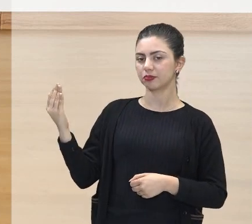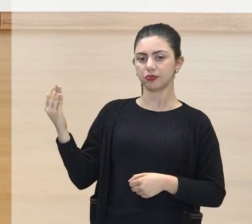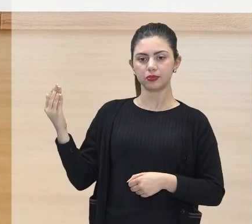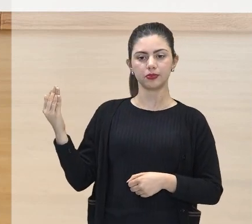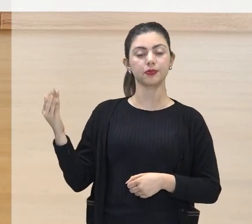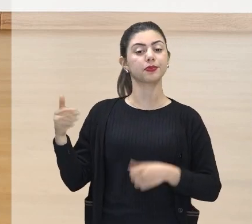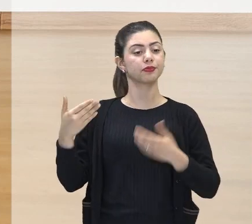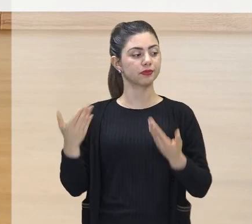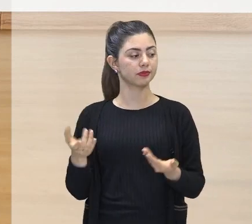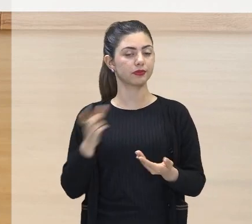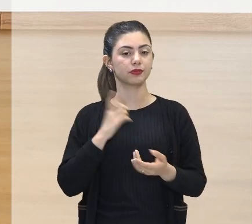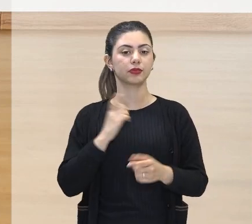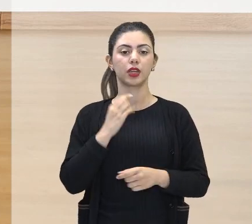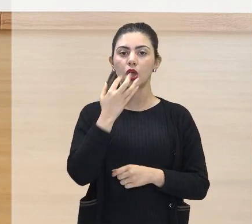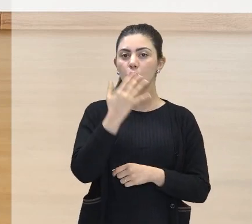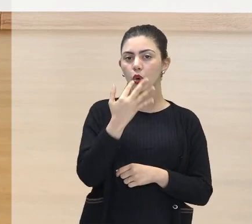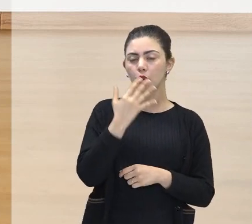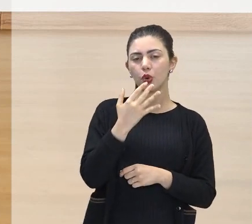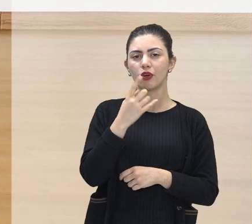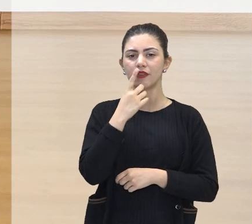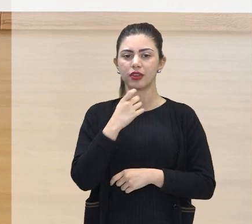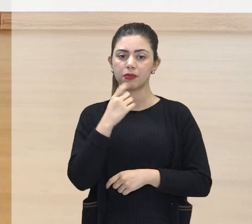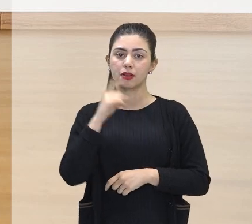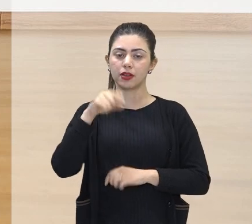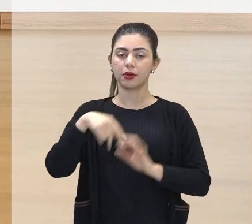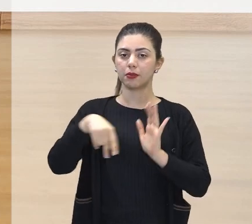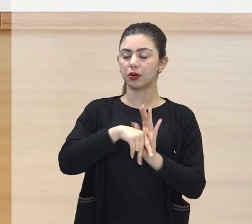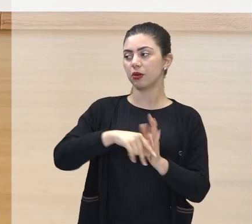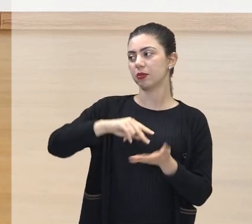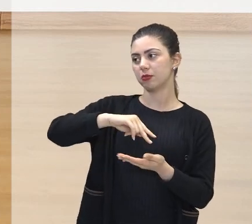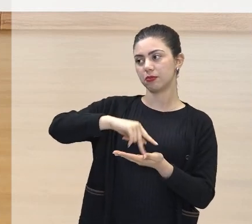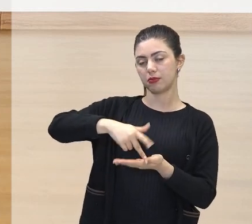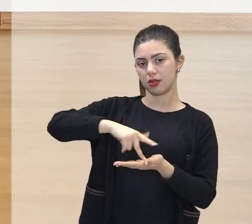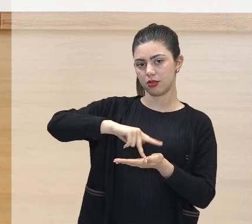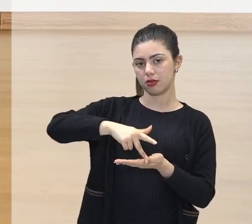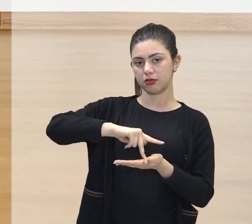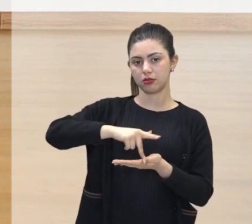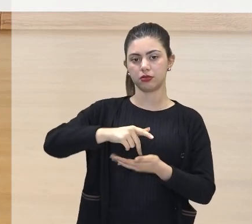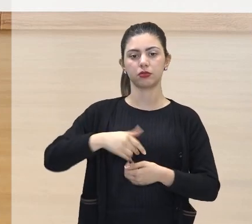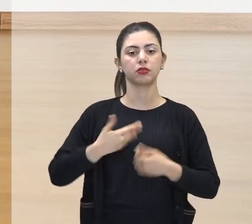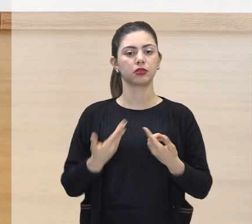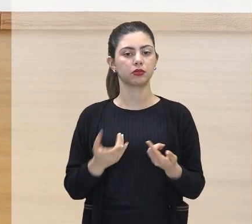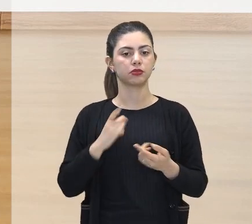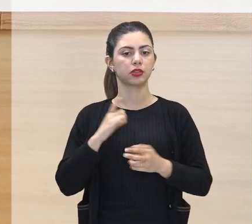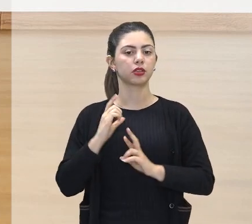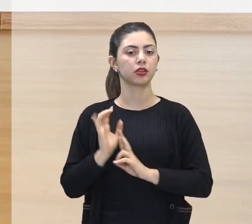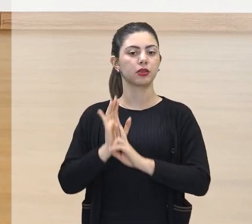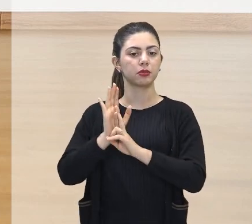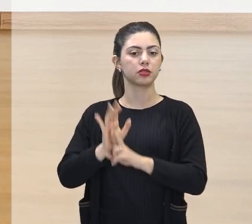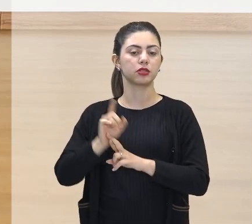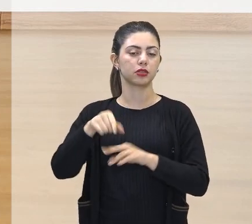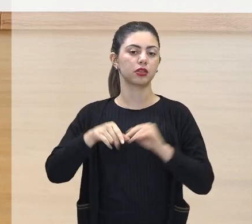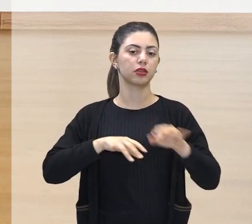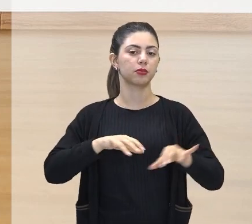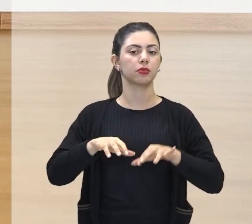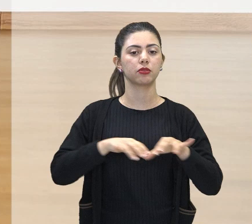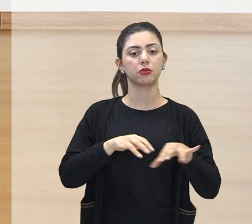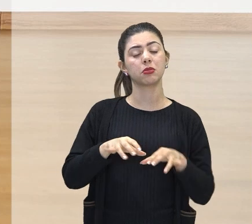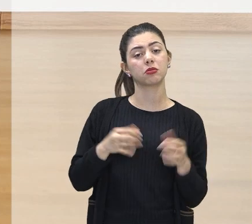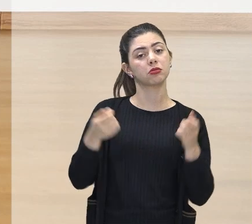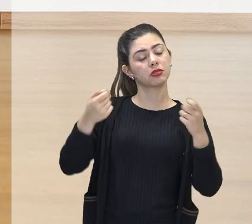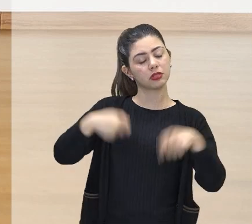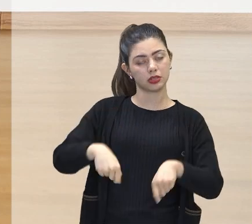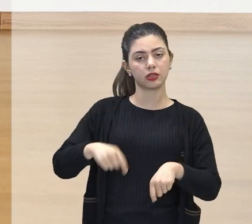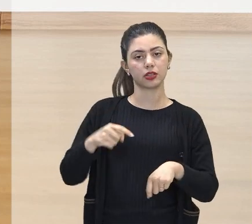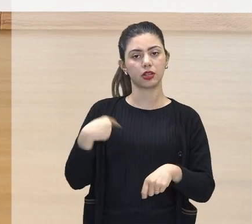aqui os traços em vermelho, que é o nosso bailarino, e esses traços em vermelho estão representando aí as movimentações possíveis,